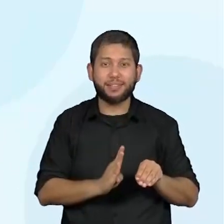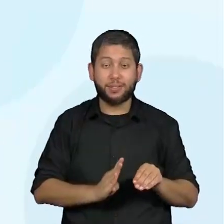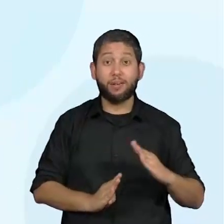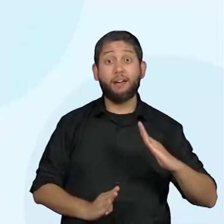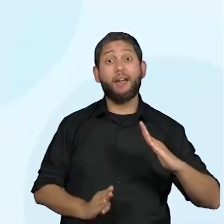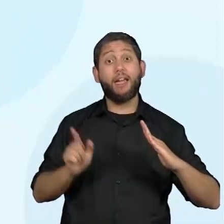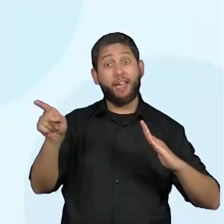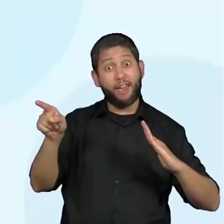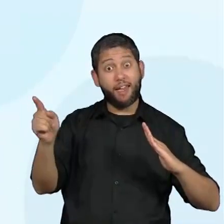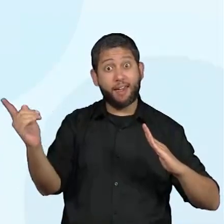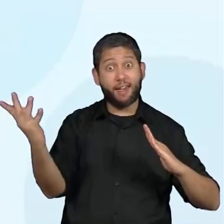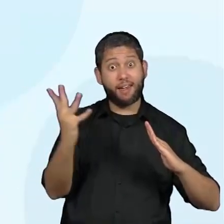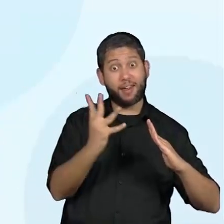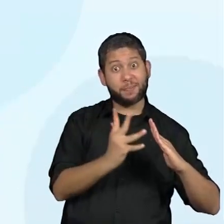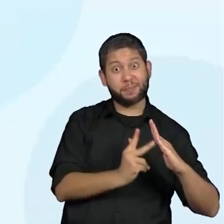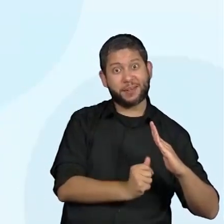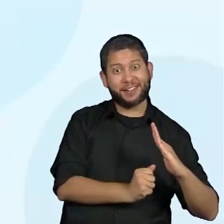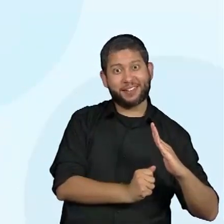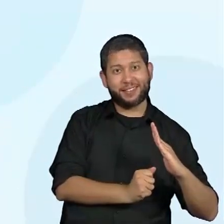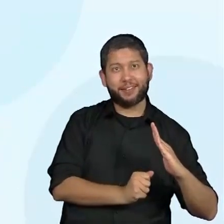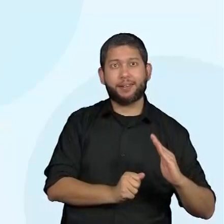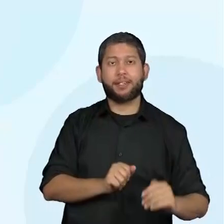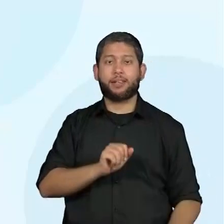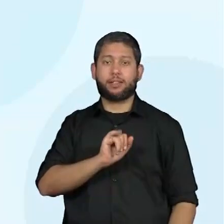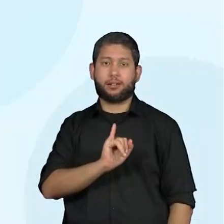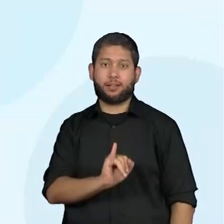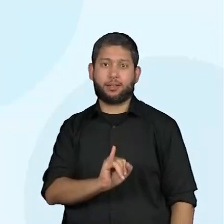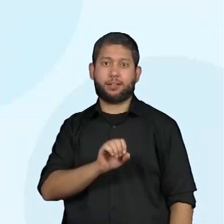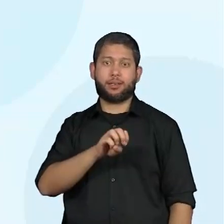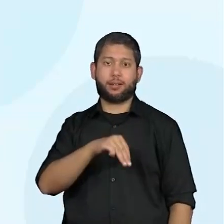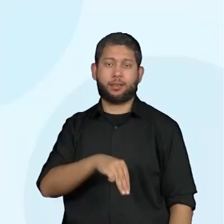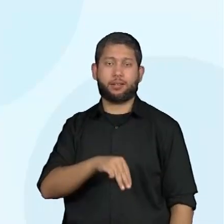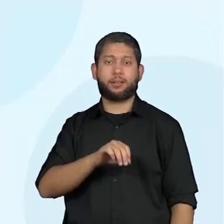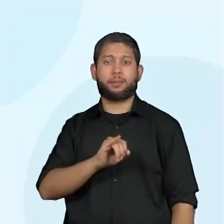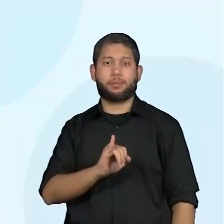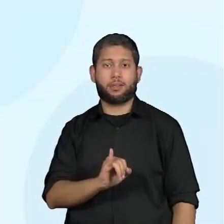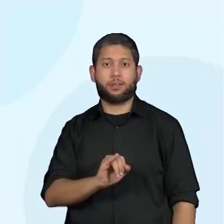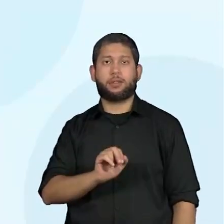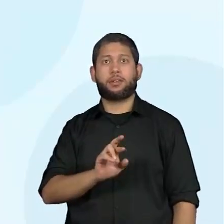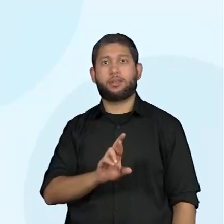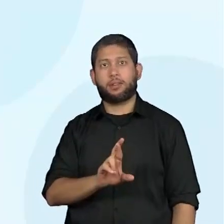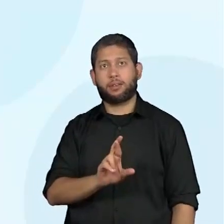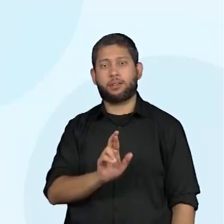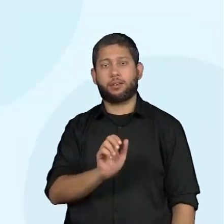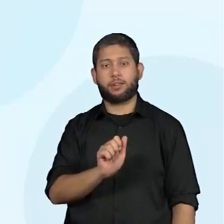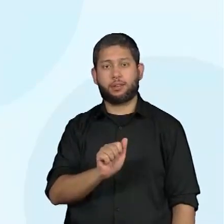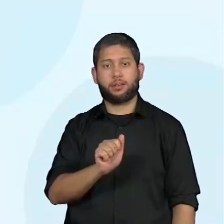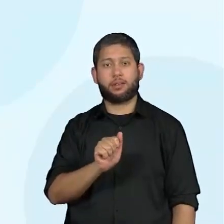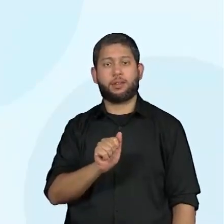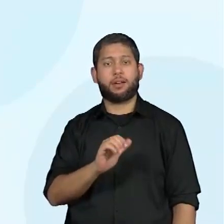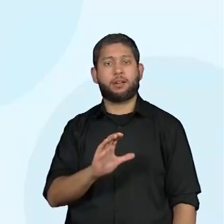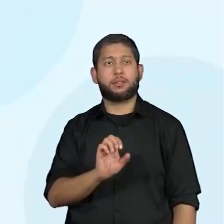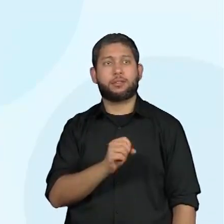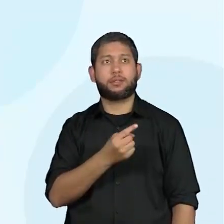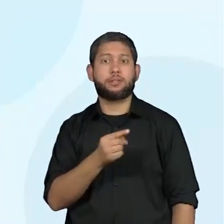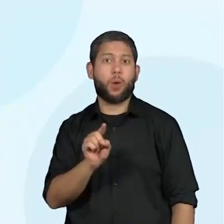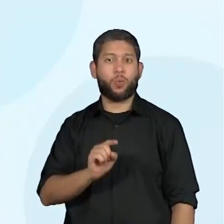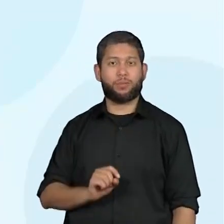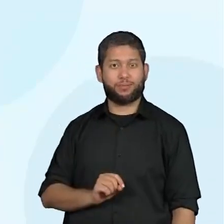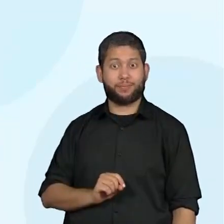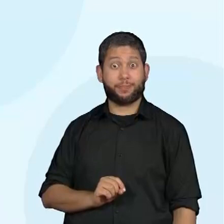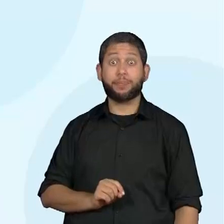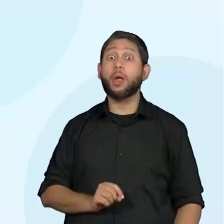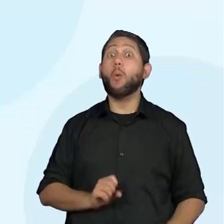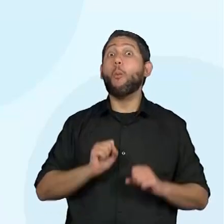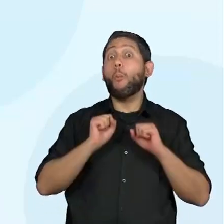vindo morar aqui, ou visitar, ou passar uma temporada. E essa movimentação que nós fazemos tem